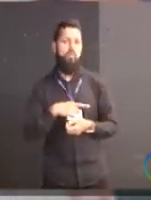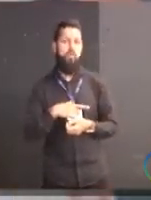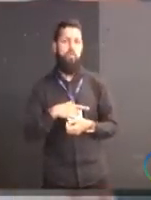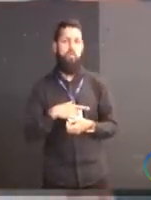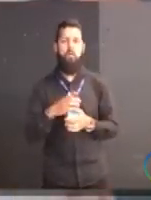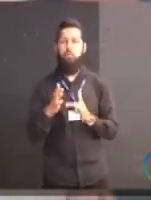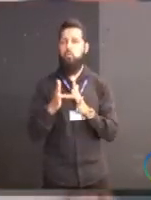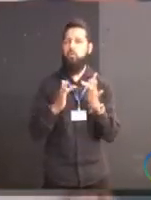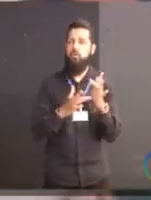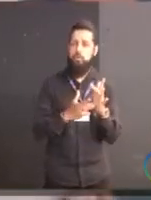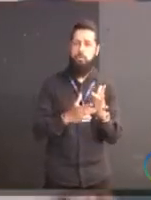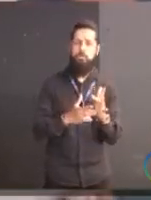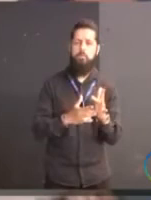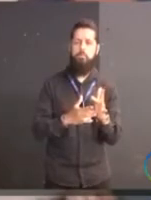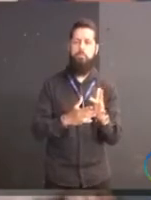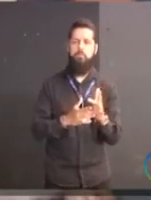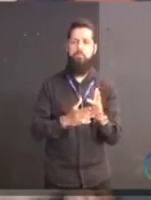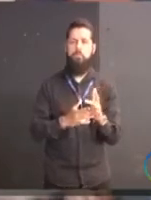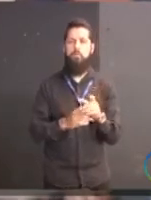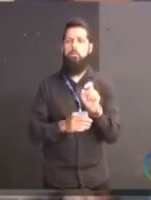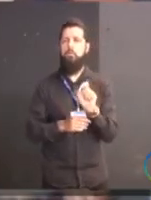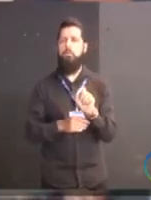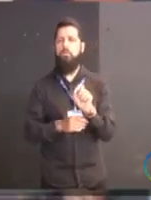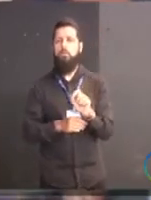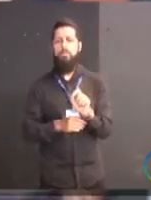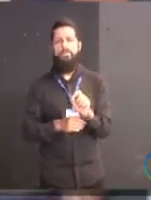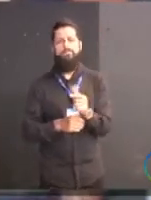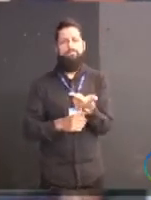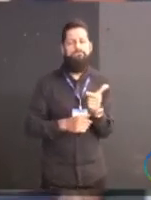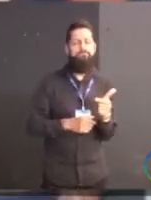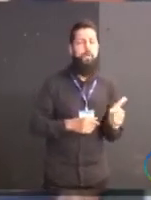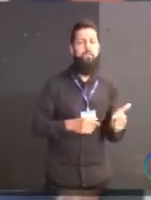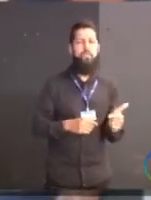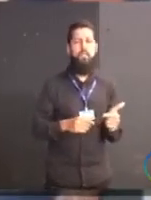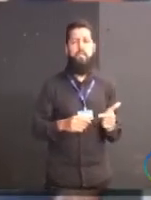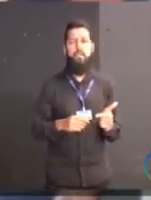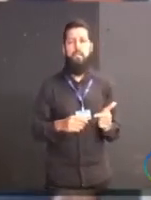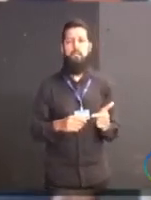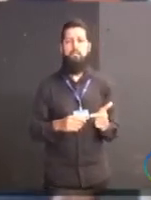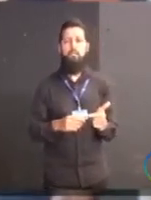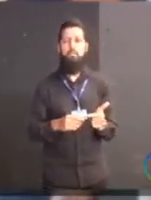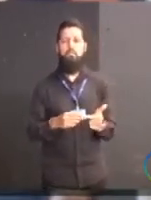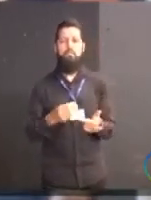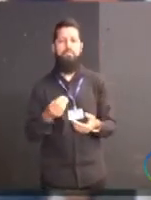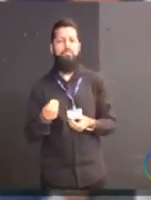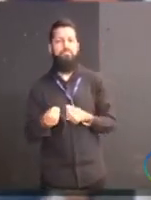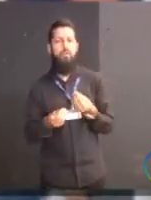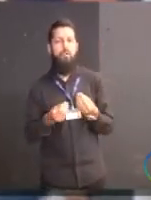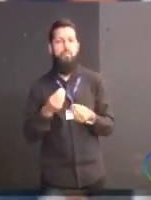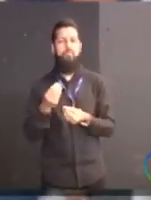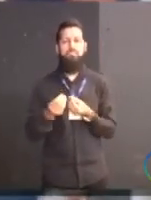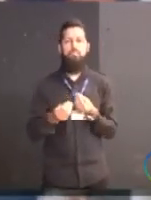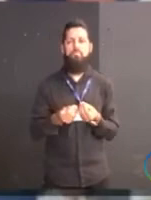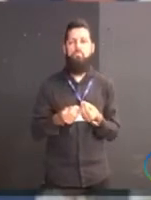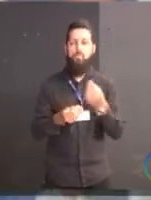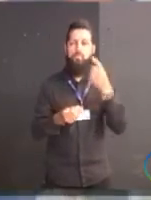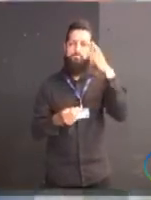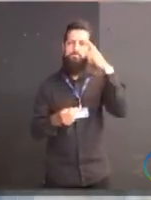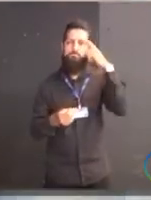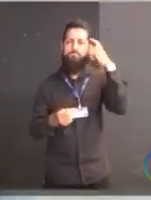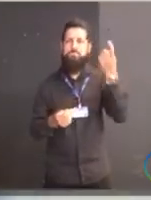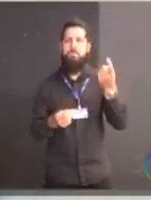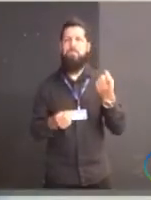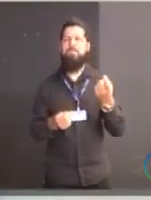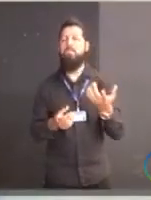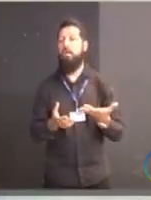Cristo, que nós não temos ainda uma definição para classificar dentro